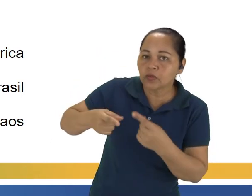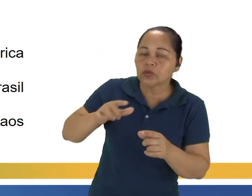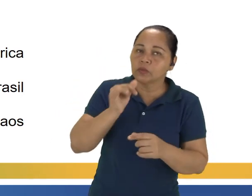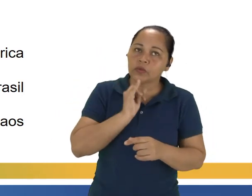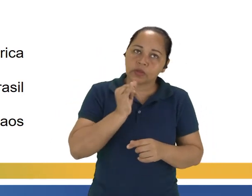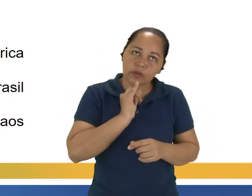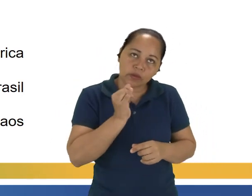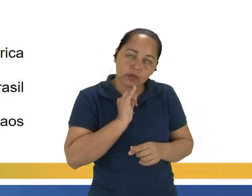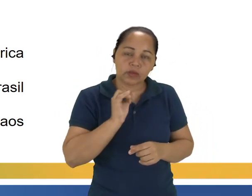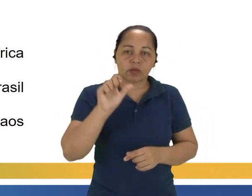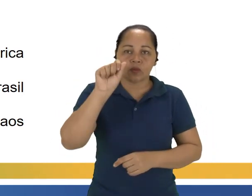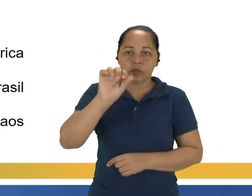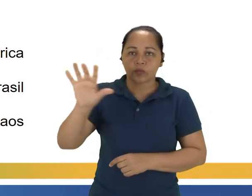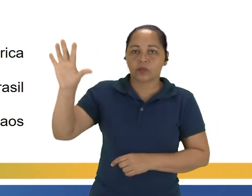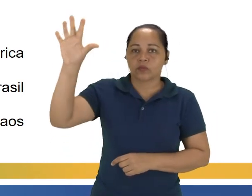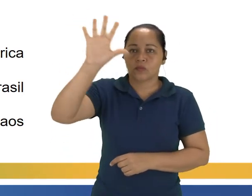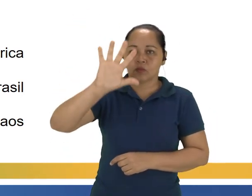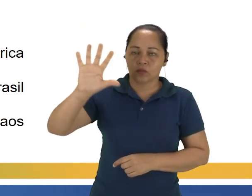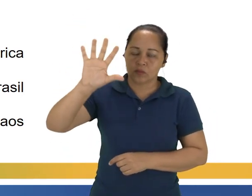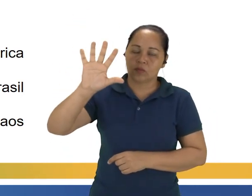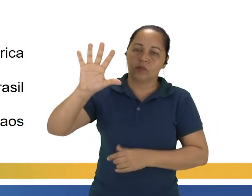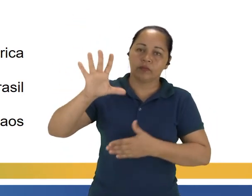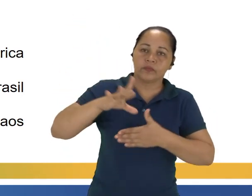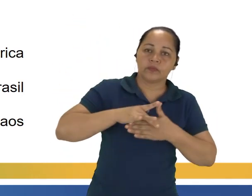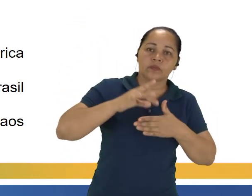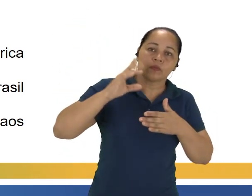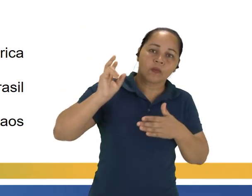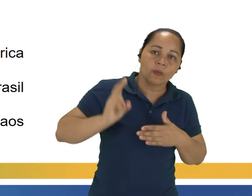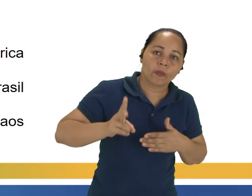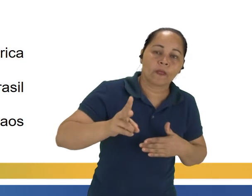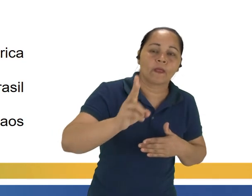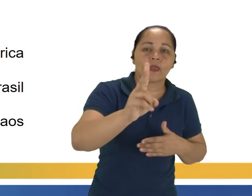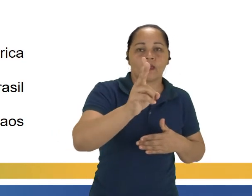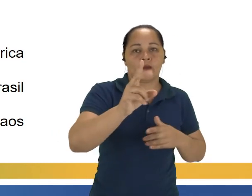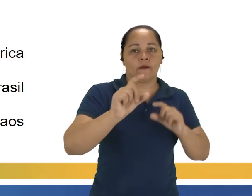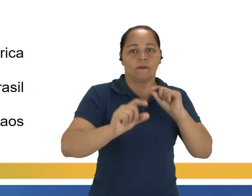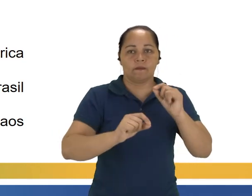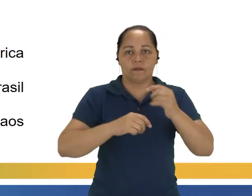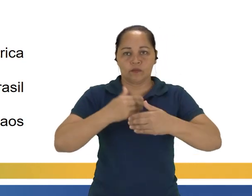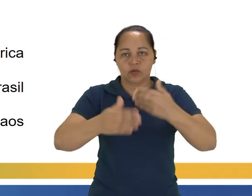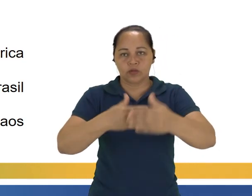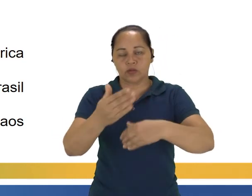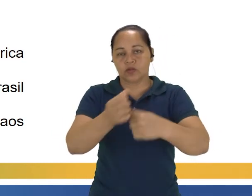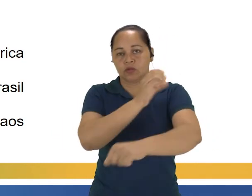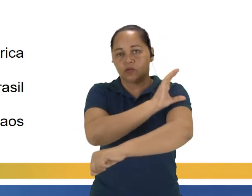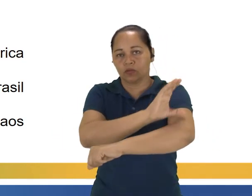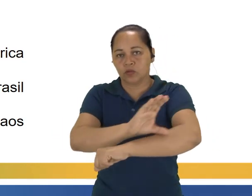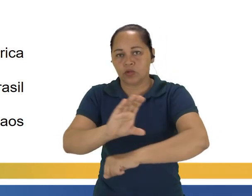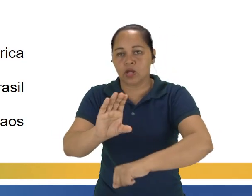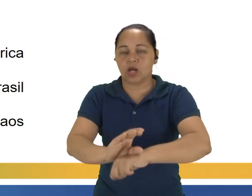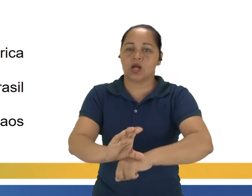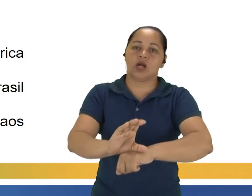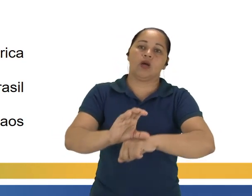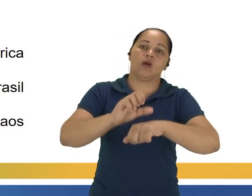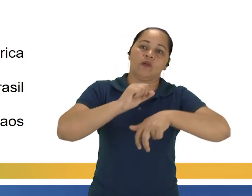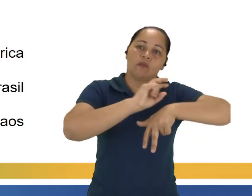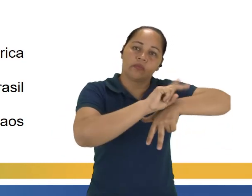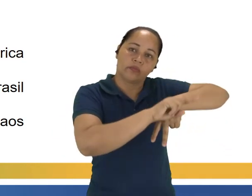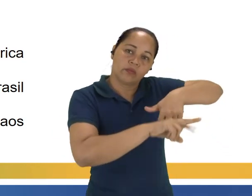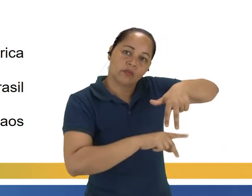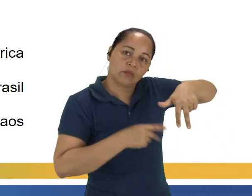herança cultural africana deve levar em conta o que é próprio do processo cultural, o seu movimento, pluralidade